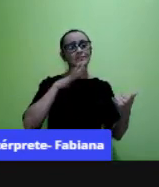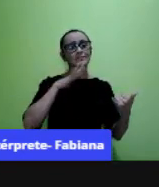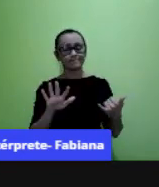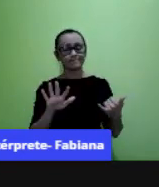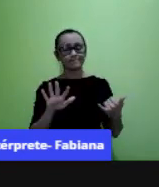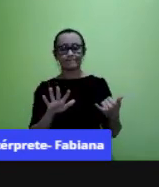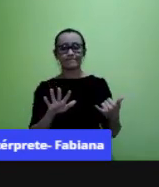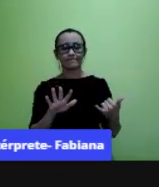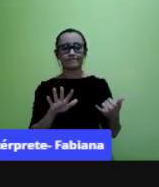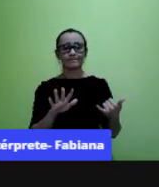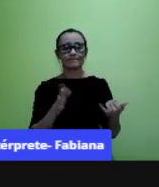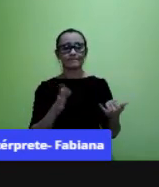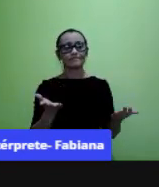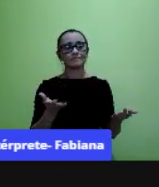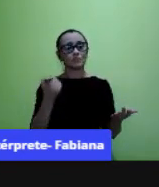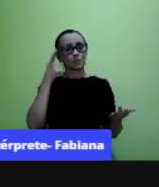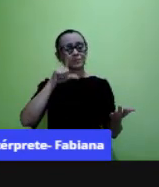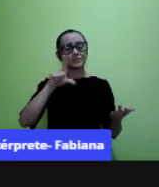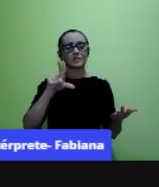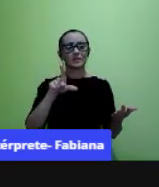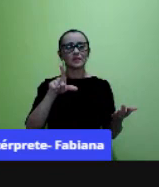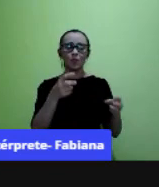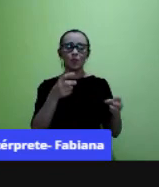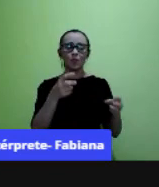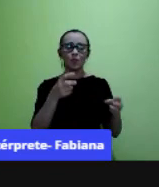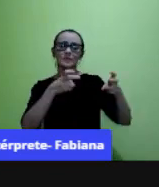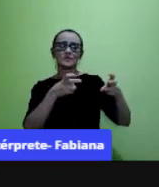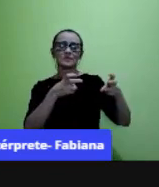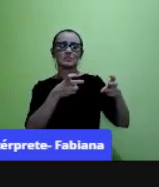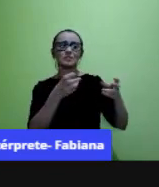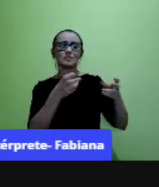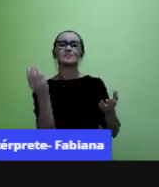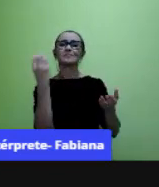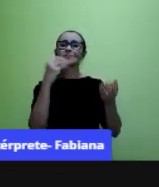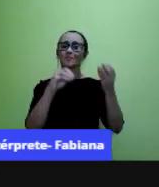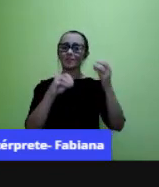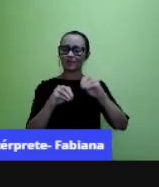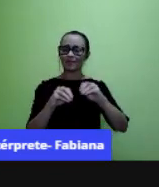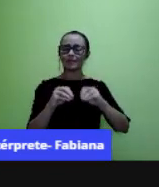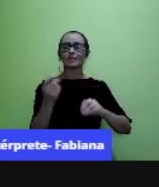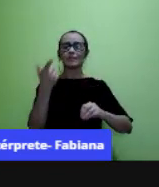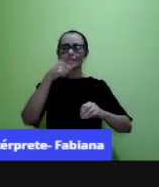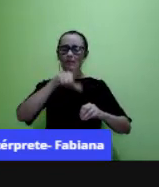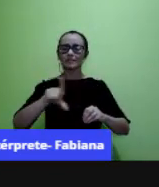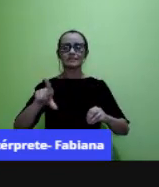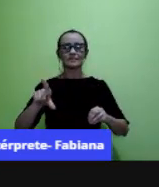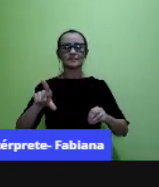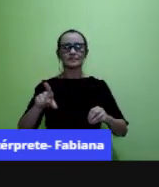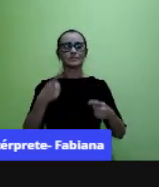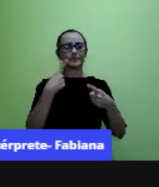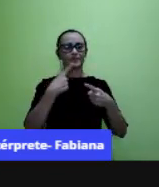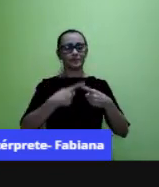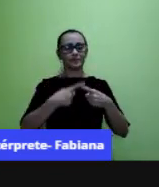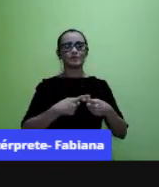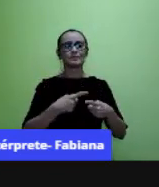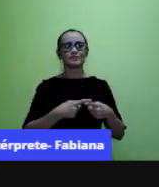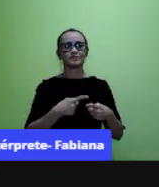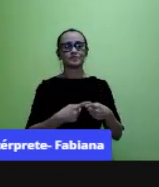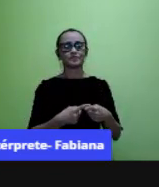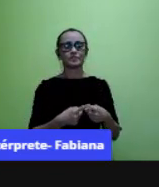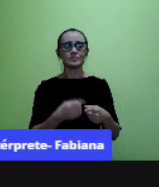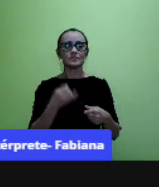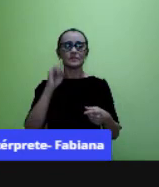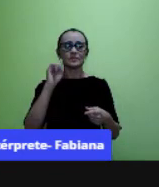eu percebi a necessidade de repetir a atividade. Até porque, se eu